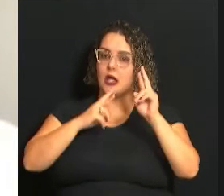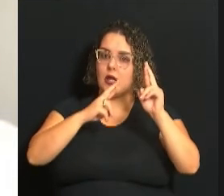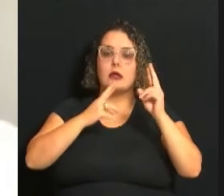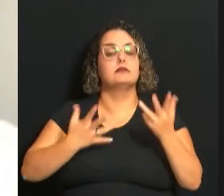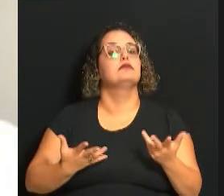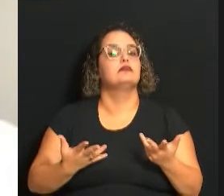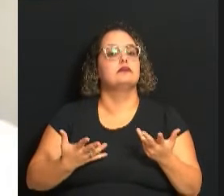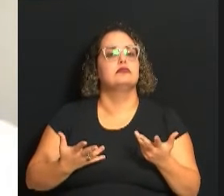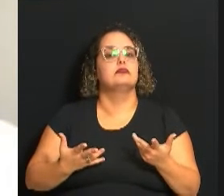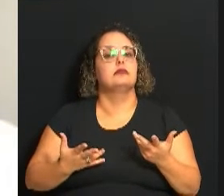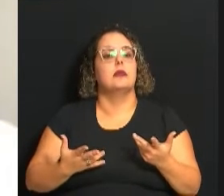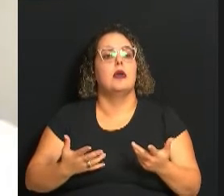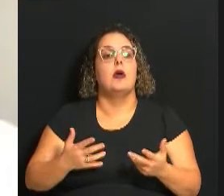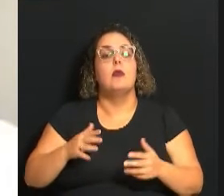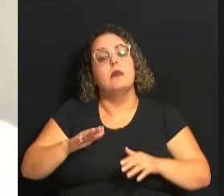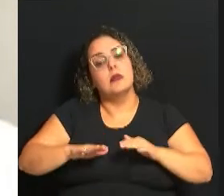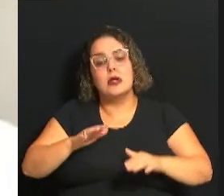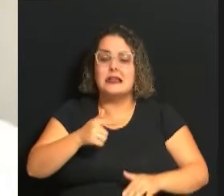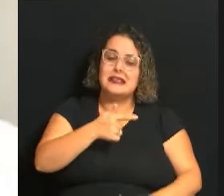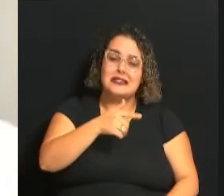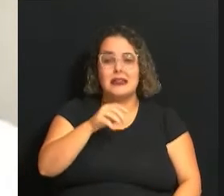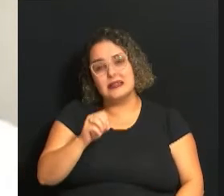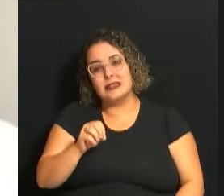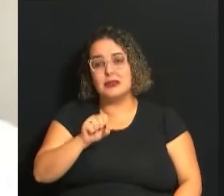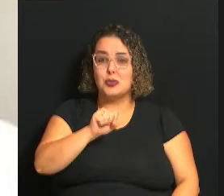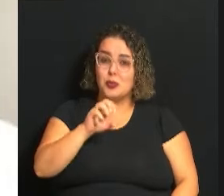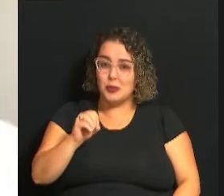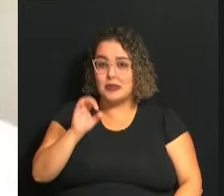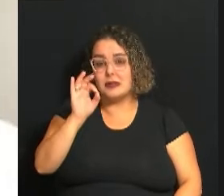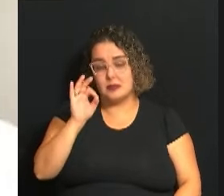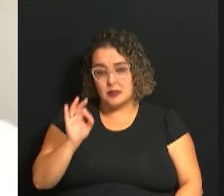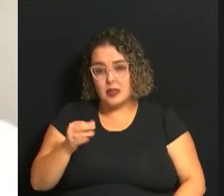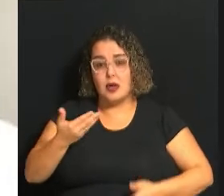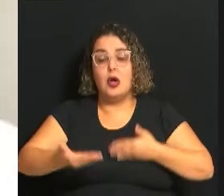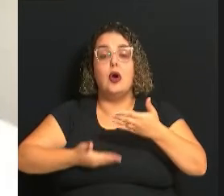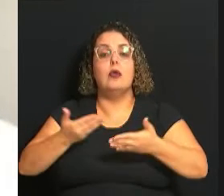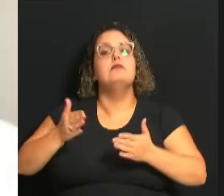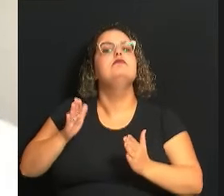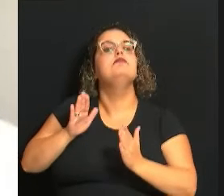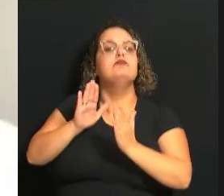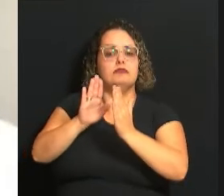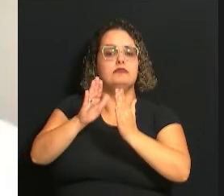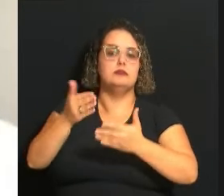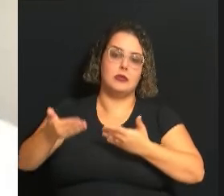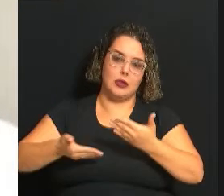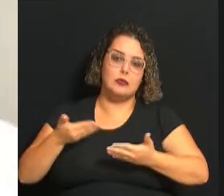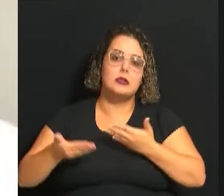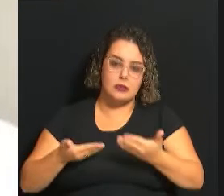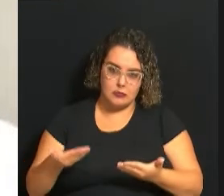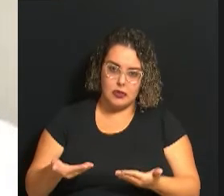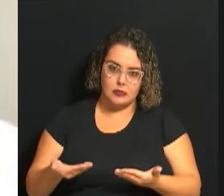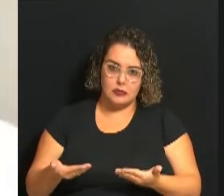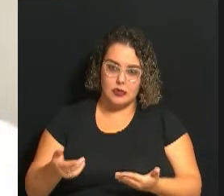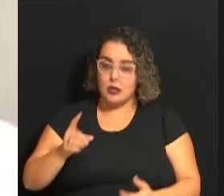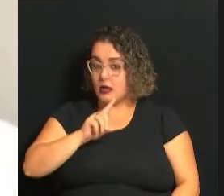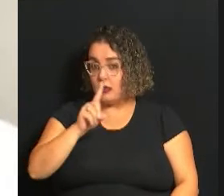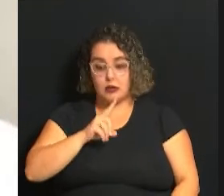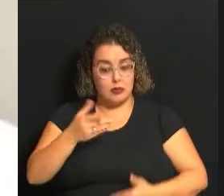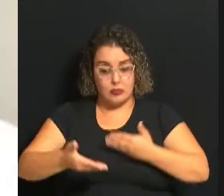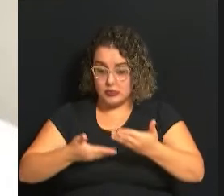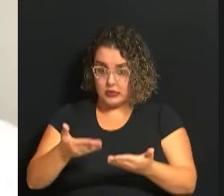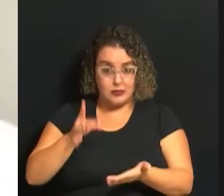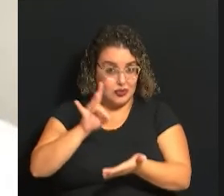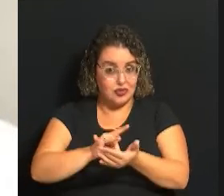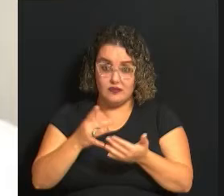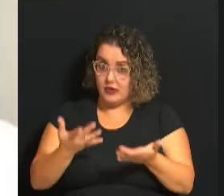pelo menos 70%, 80% do tratamento é a forma como a gente encara o tratamento, e não o tratamento de fato. É